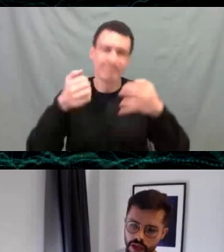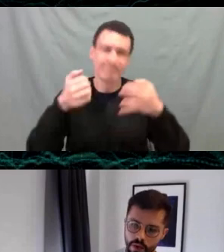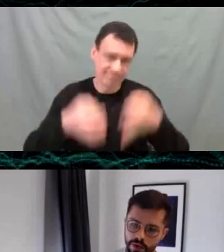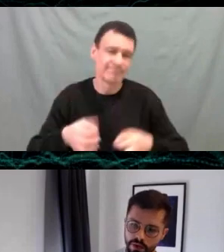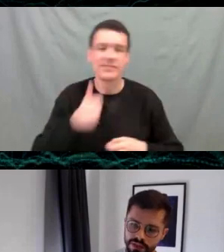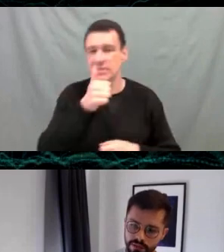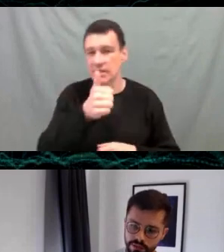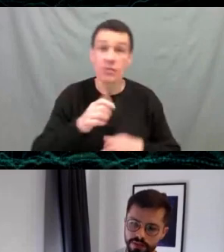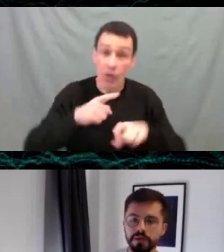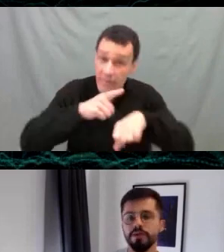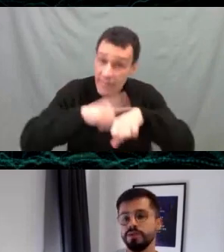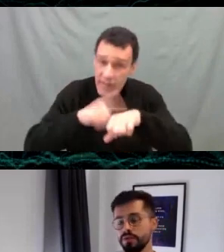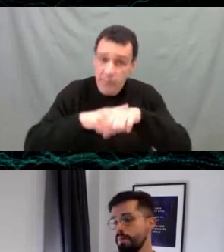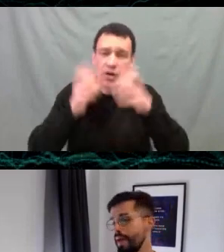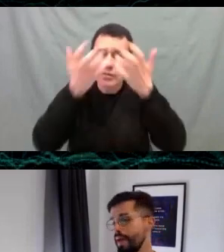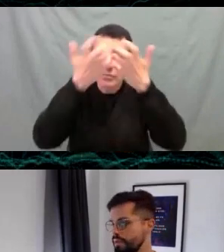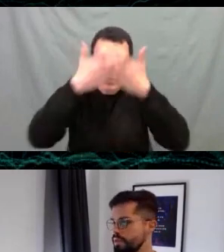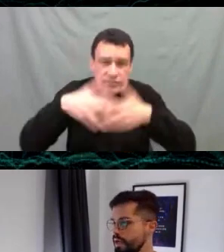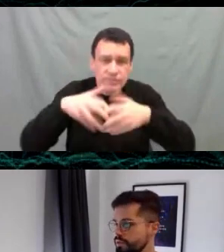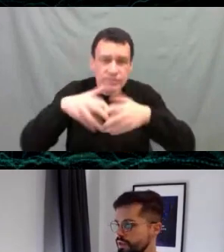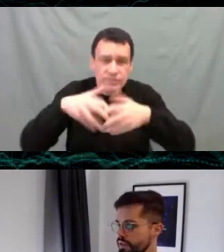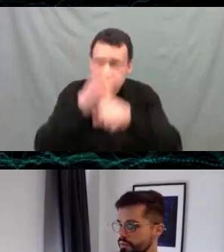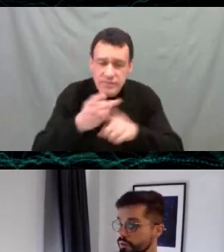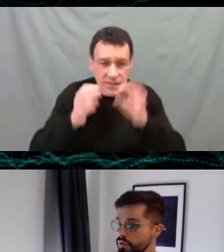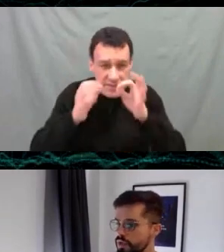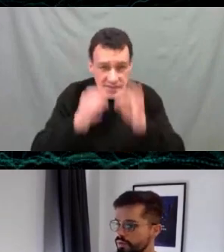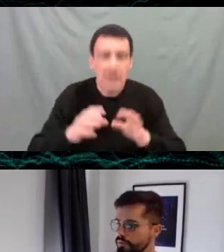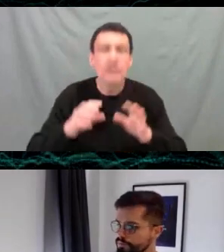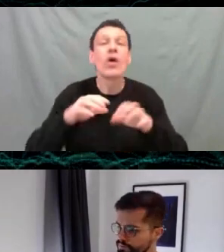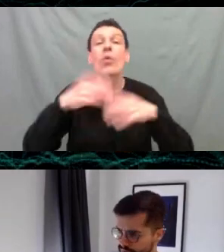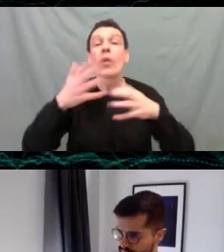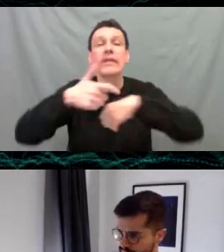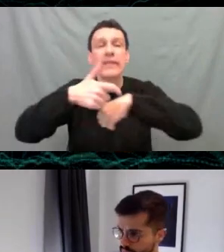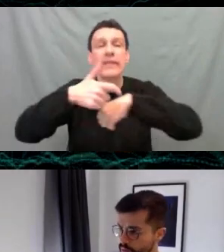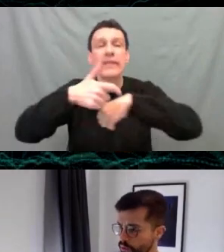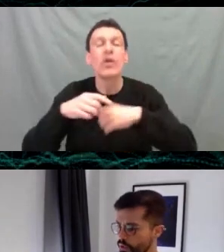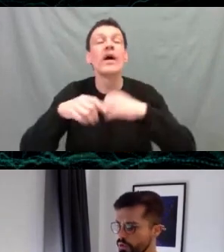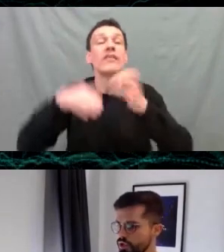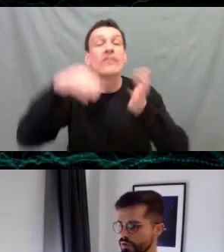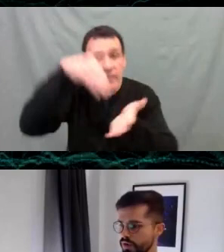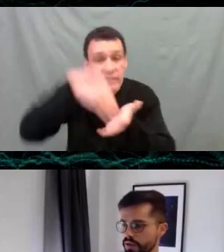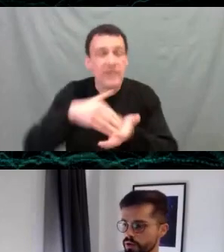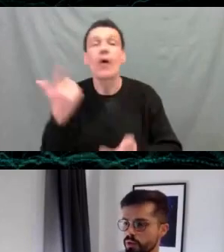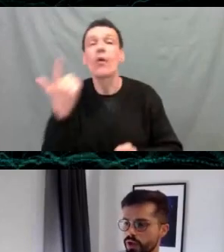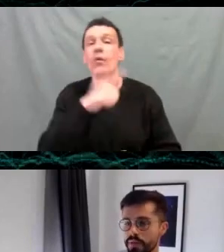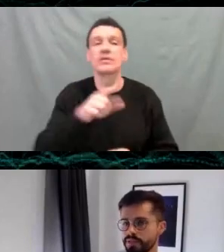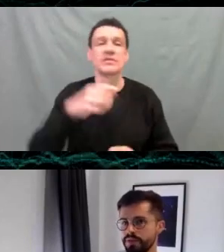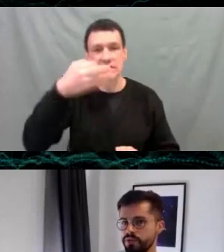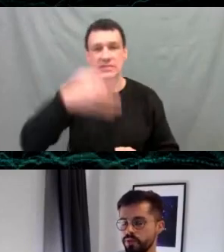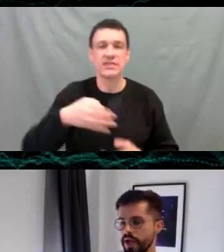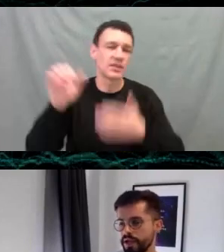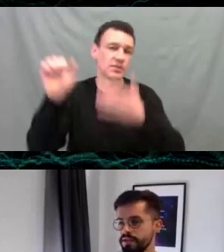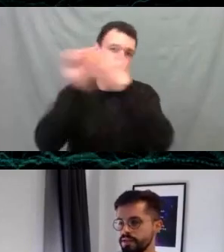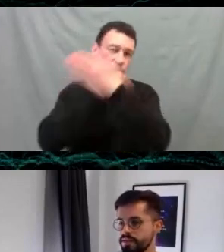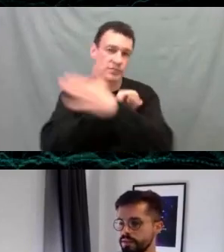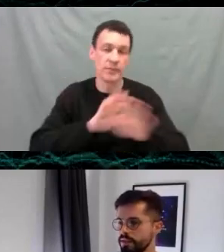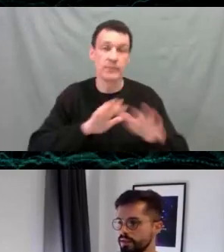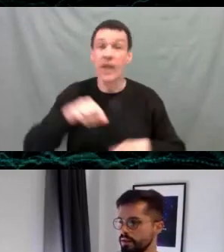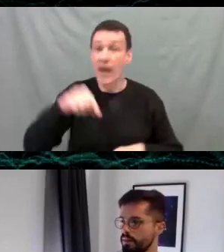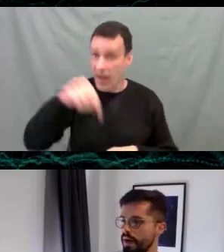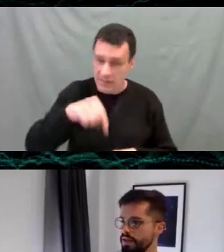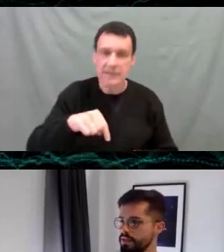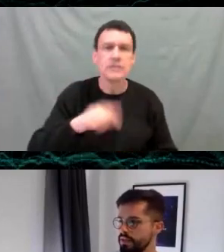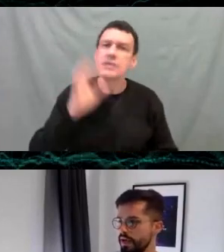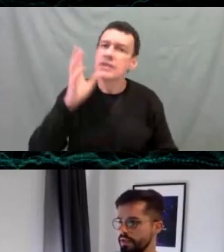que levou e qual que é o status tá tá tudo é pés dentro de casa aqui então deu tudo certo por algum motivo aqui tem um pouquinho mais para destruir a